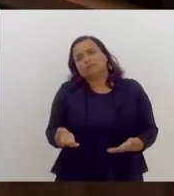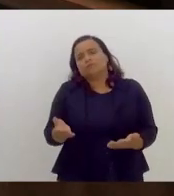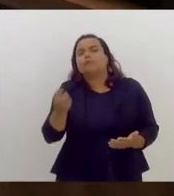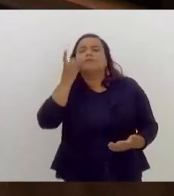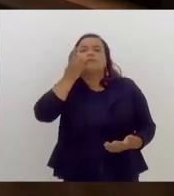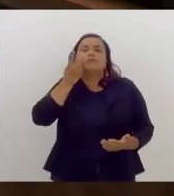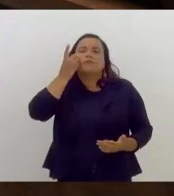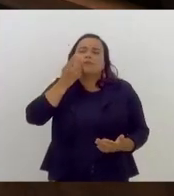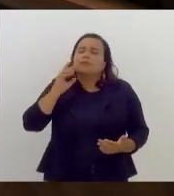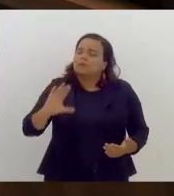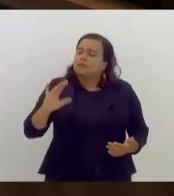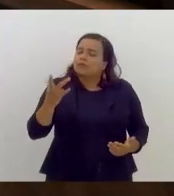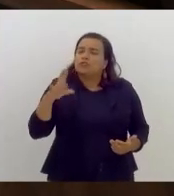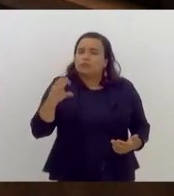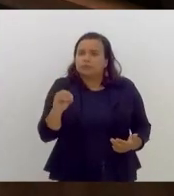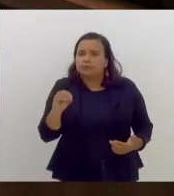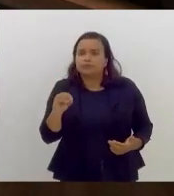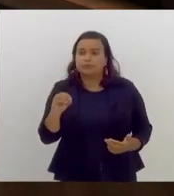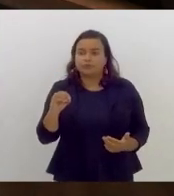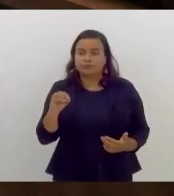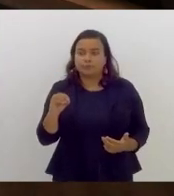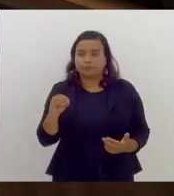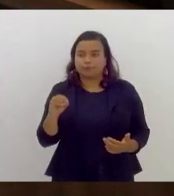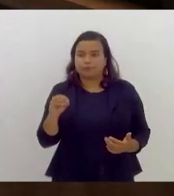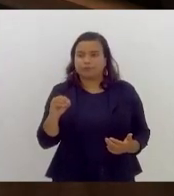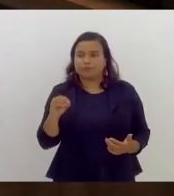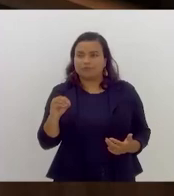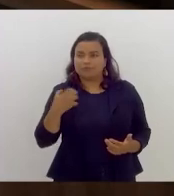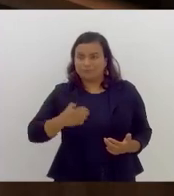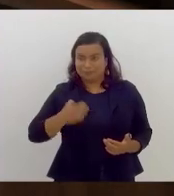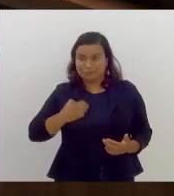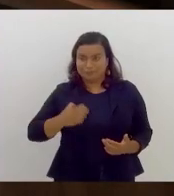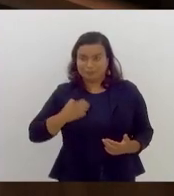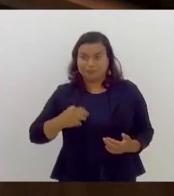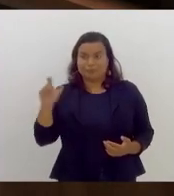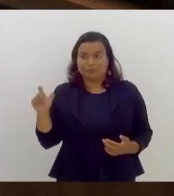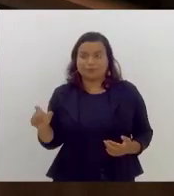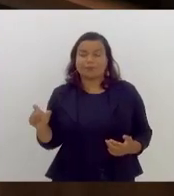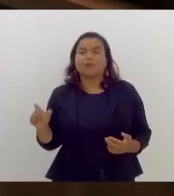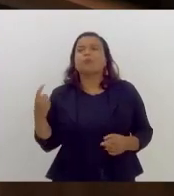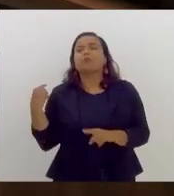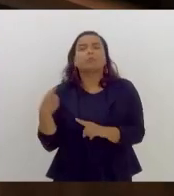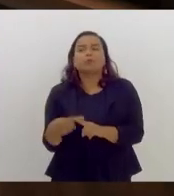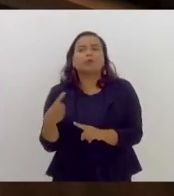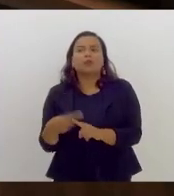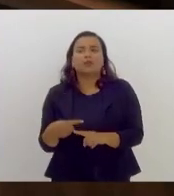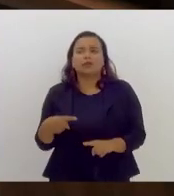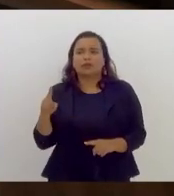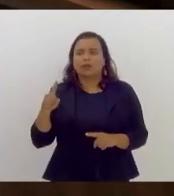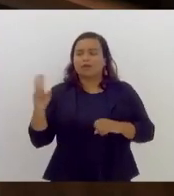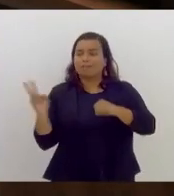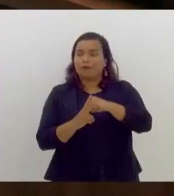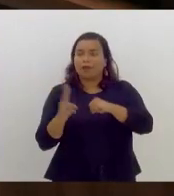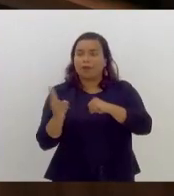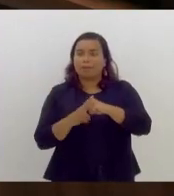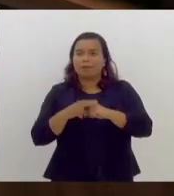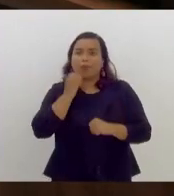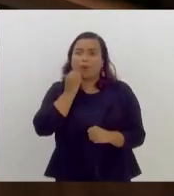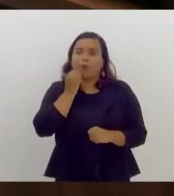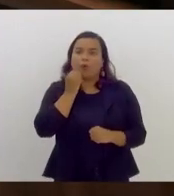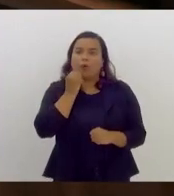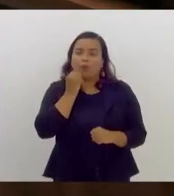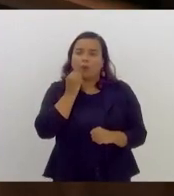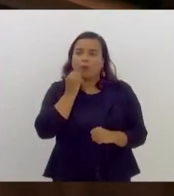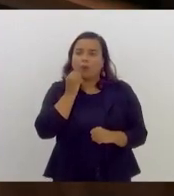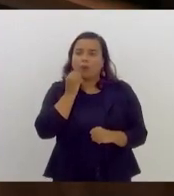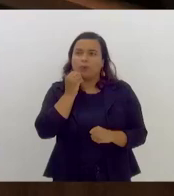Chico, está aborrecido, porque usou o verbo aqui, contará. Mas